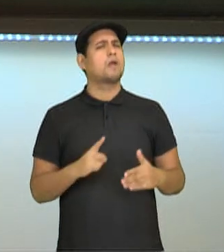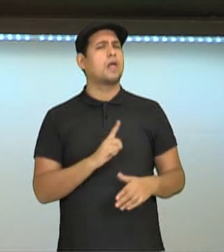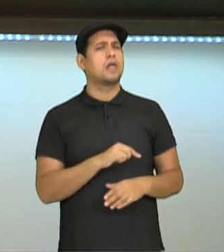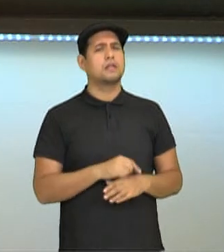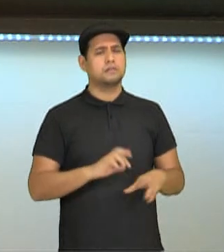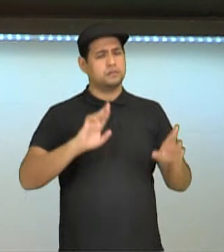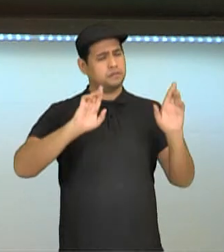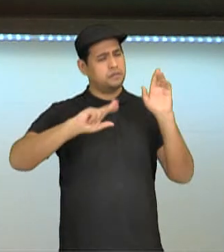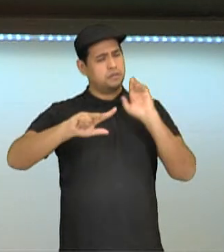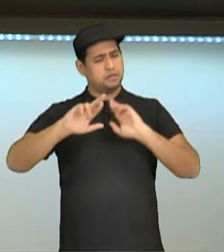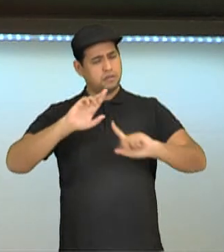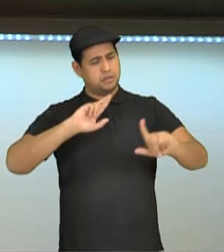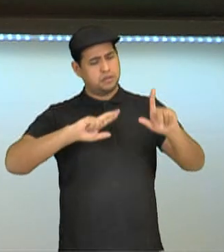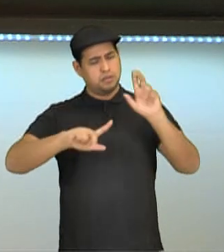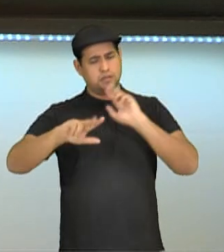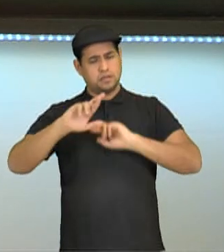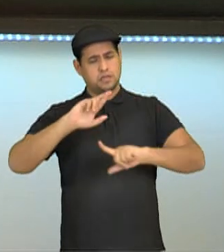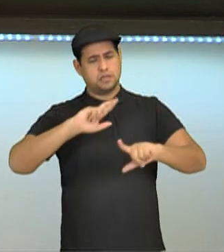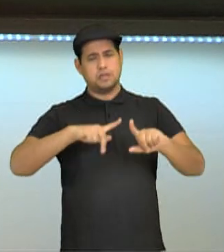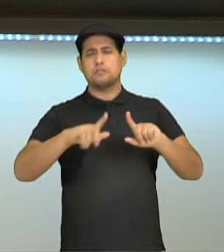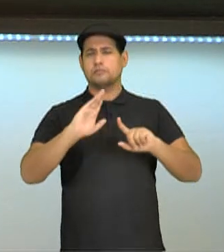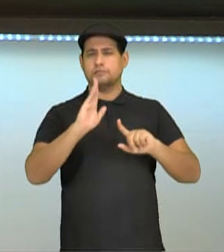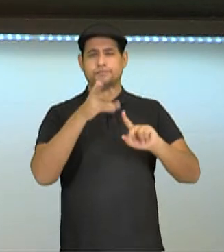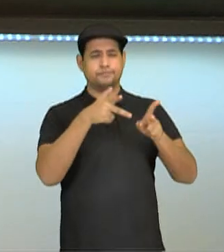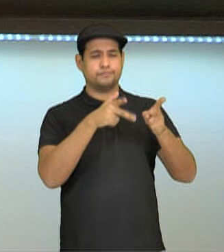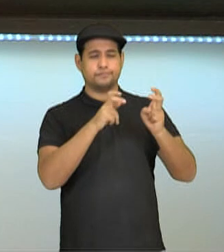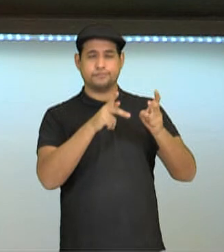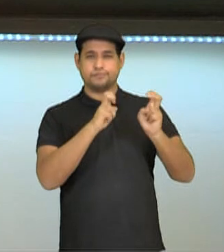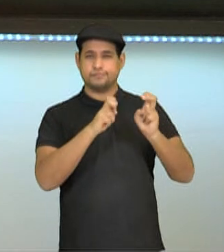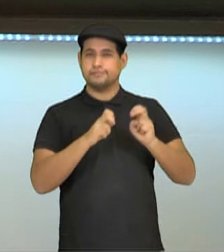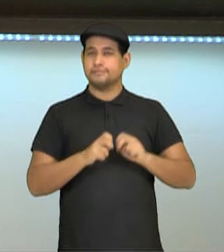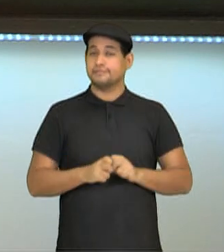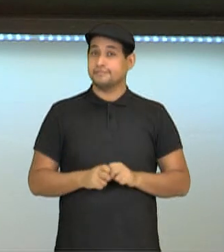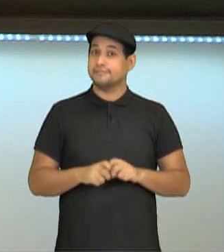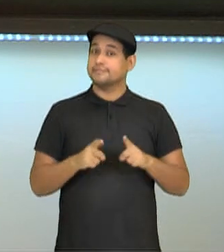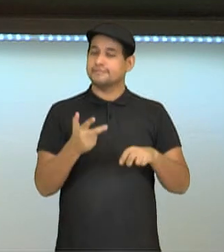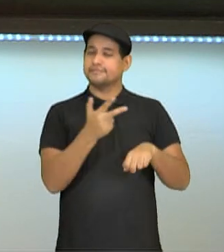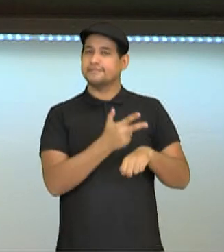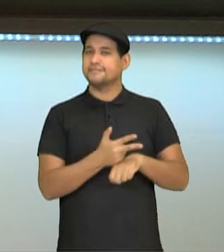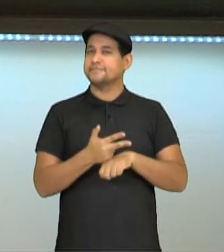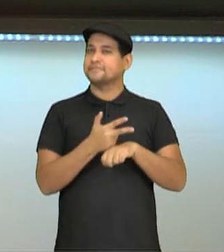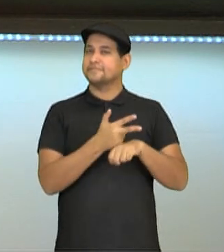as diferenças que você observou nesse